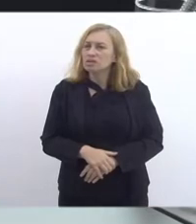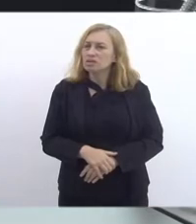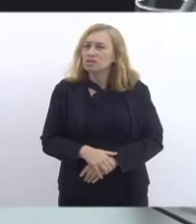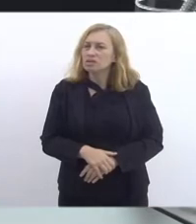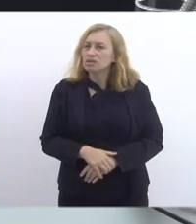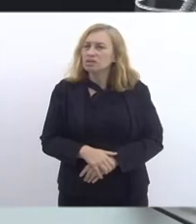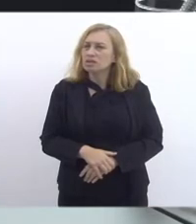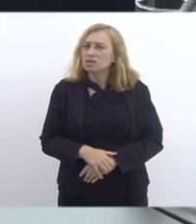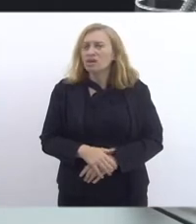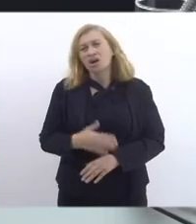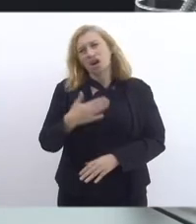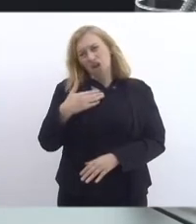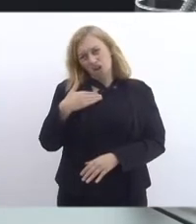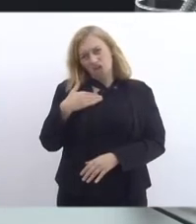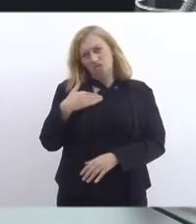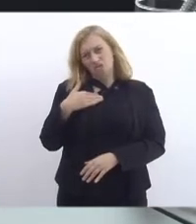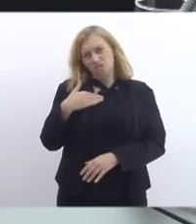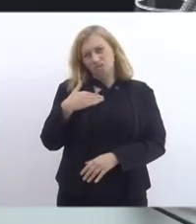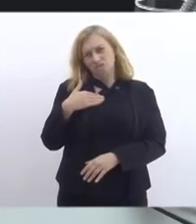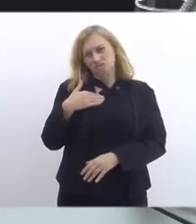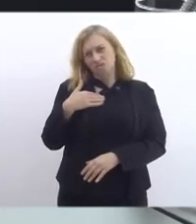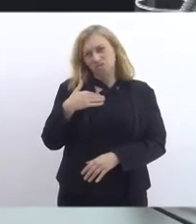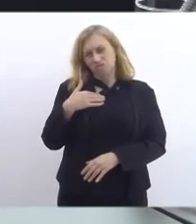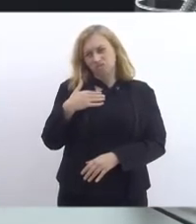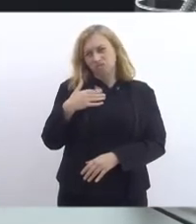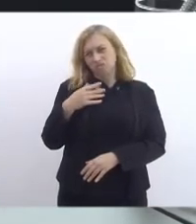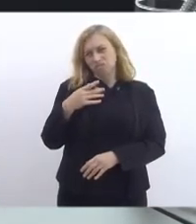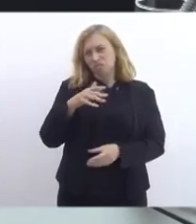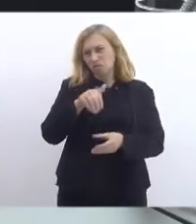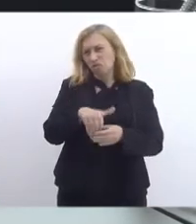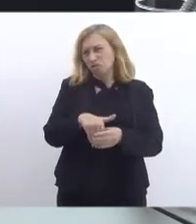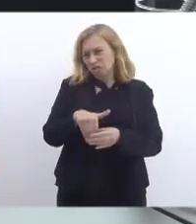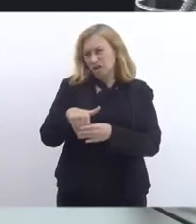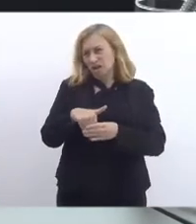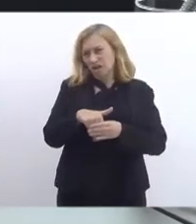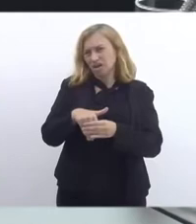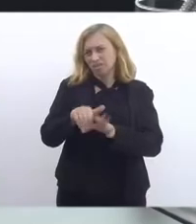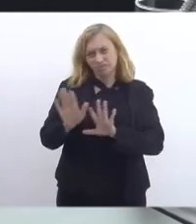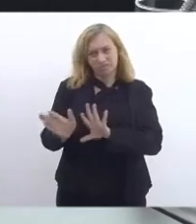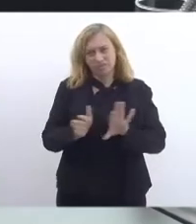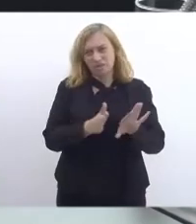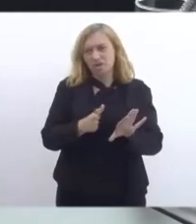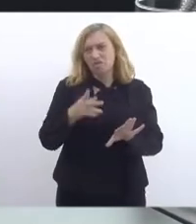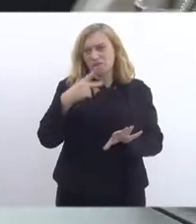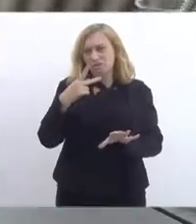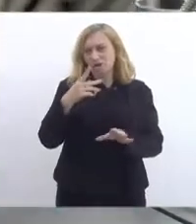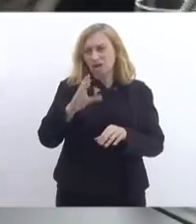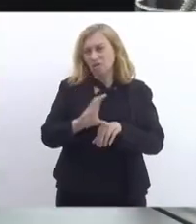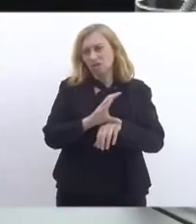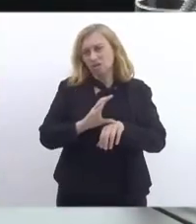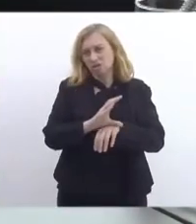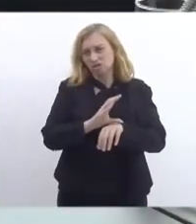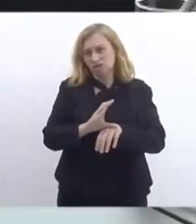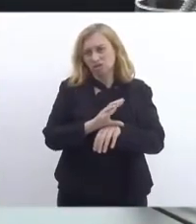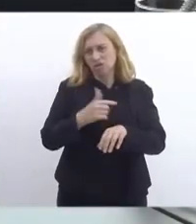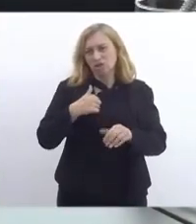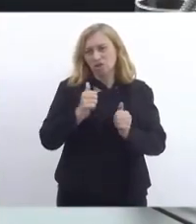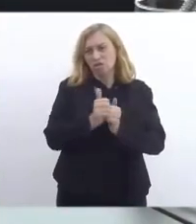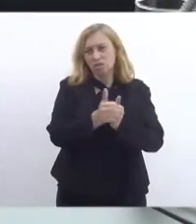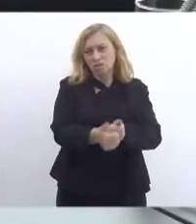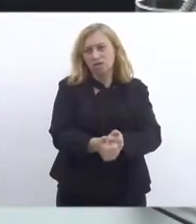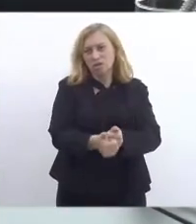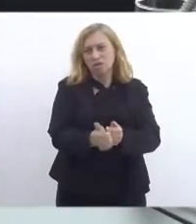Então, olha só, eu vou dar o voto. Eu devolvo sem voto, eu vou dar o parecer pela constitucionalidade. Eu vou acompanhar o voto do deputado Luiz